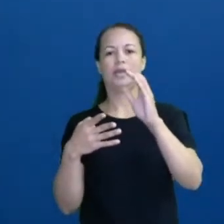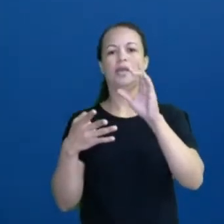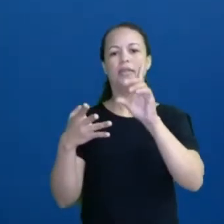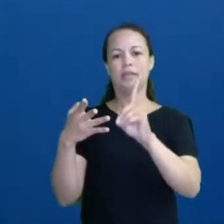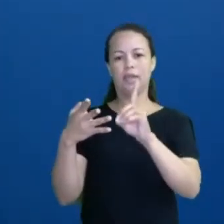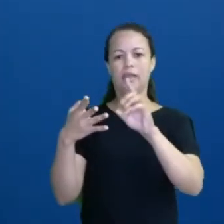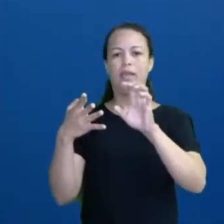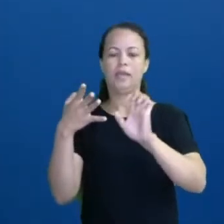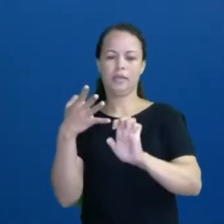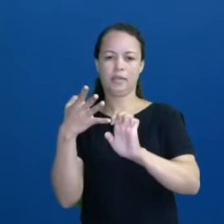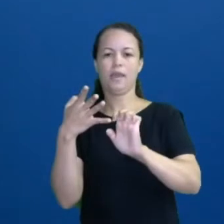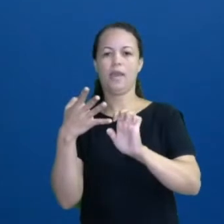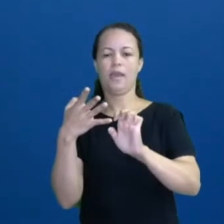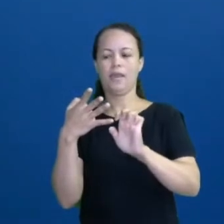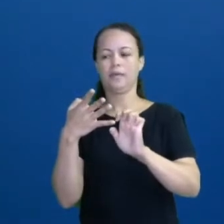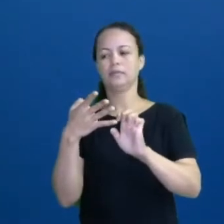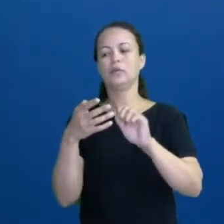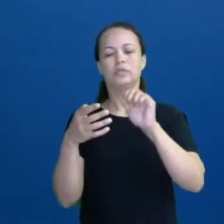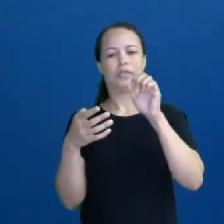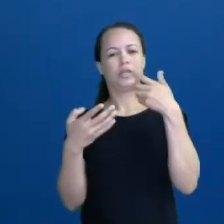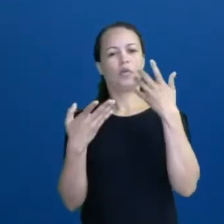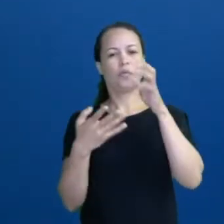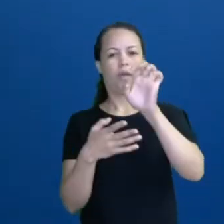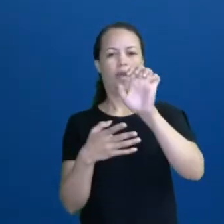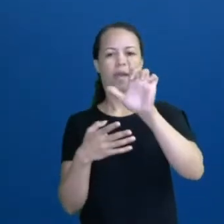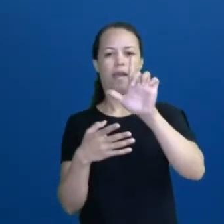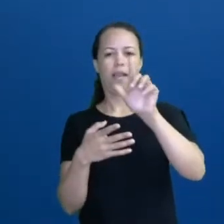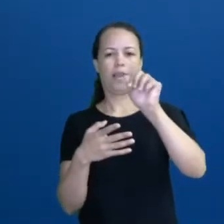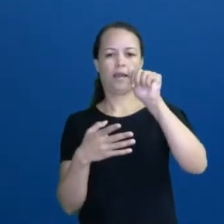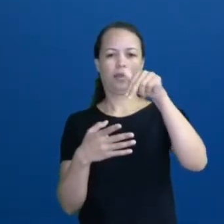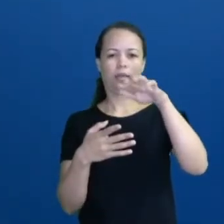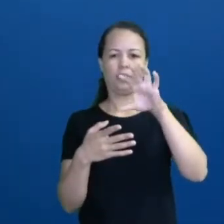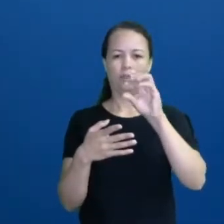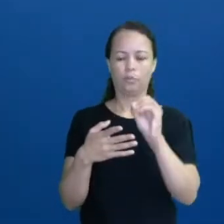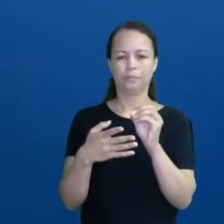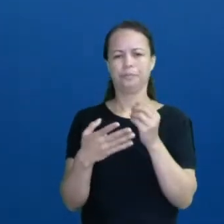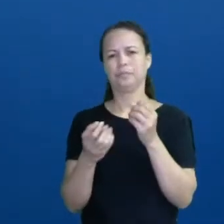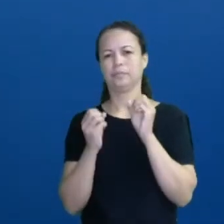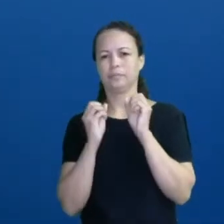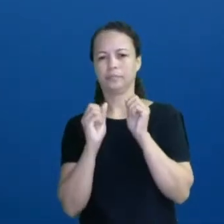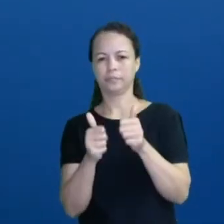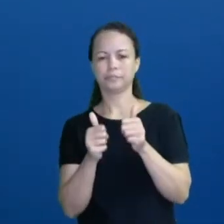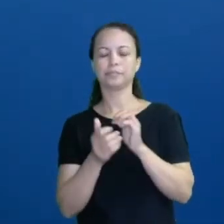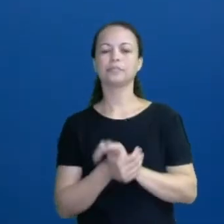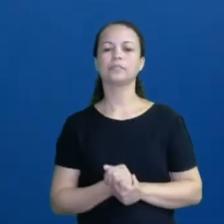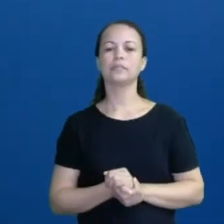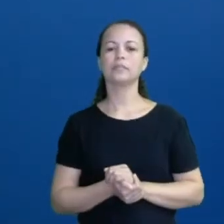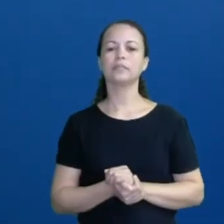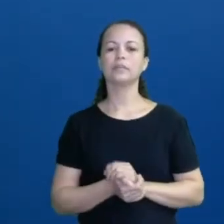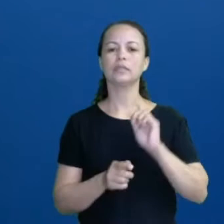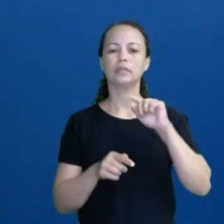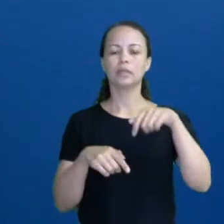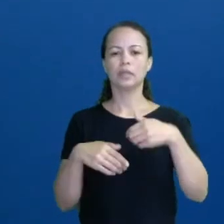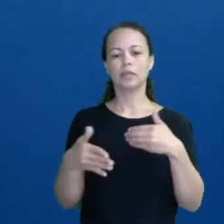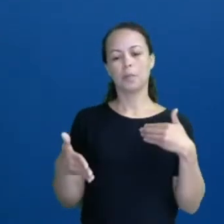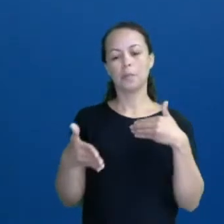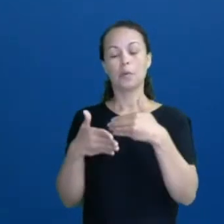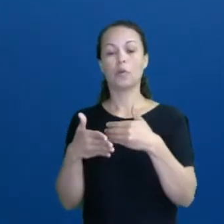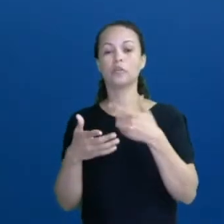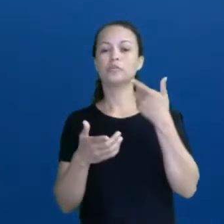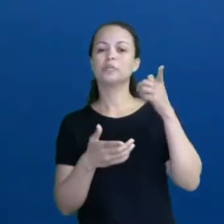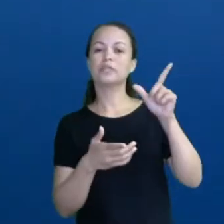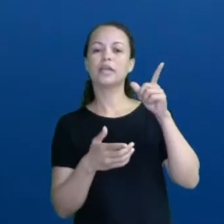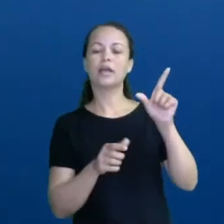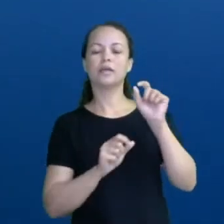lista seria o Elano, porque é com a letrinha E. Tudo bem. E o próximo depois do Elano, se chegasse lá